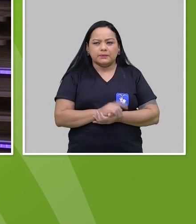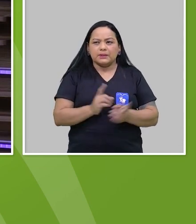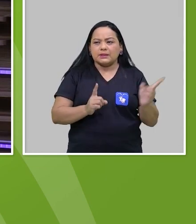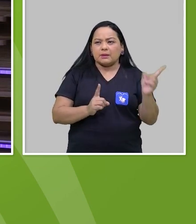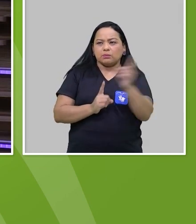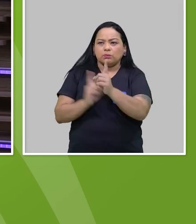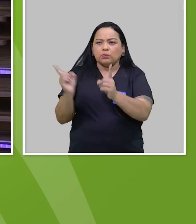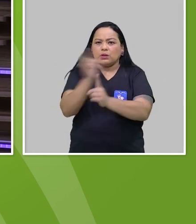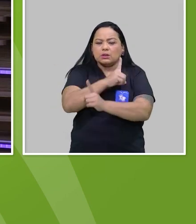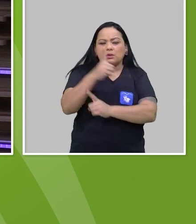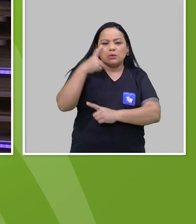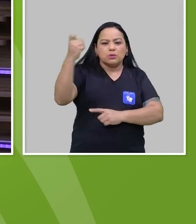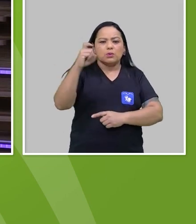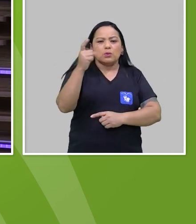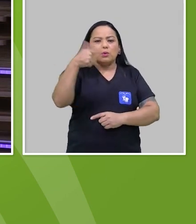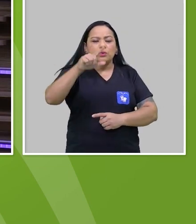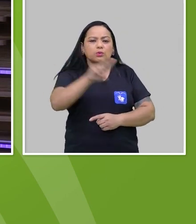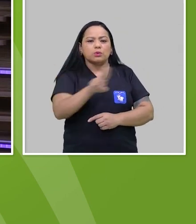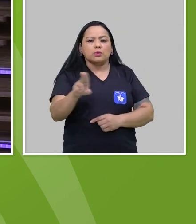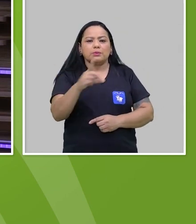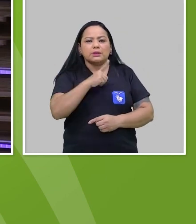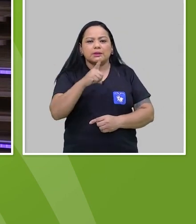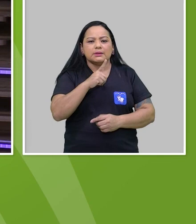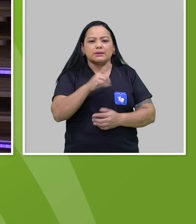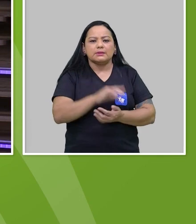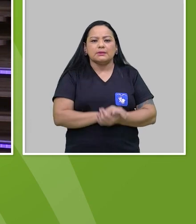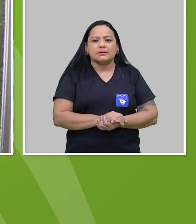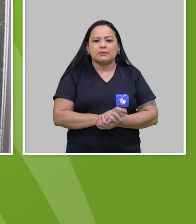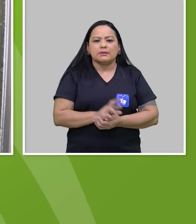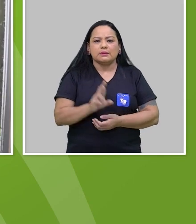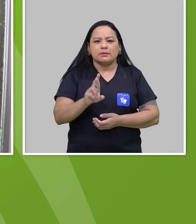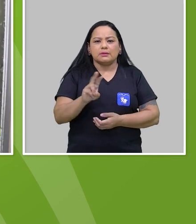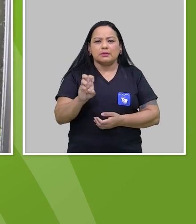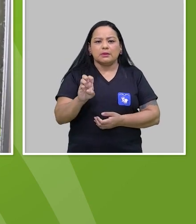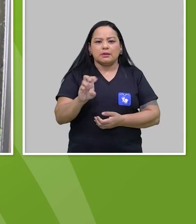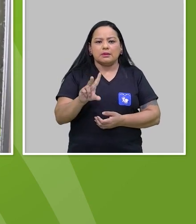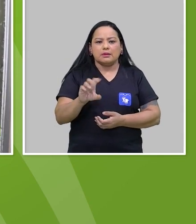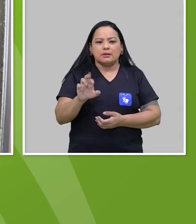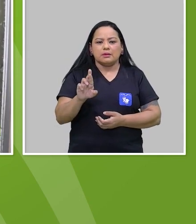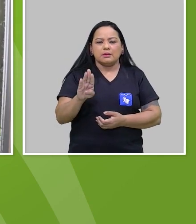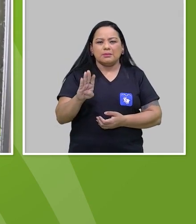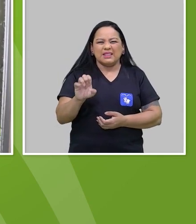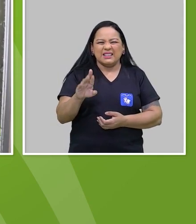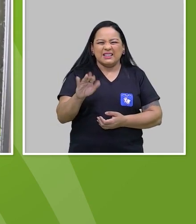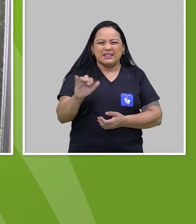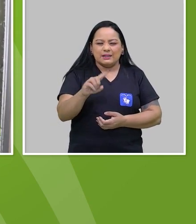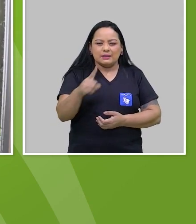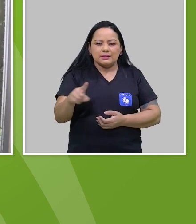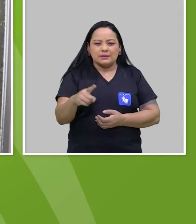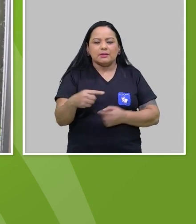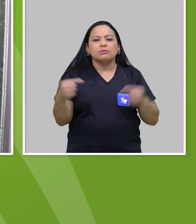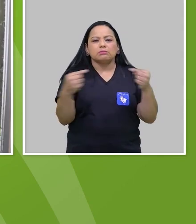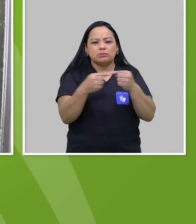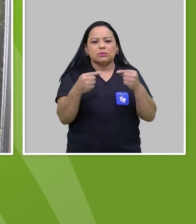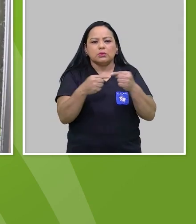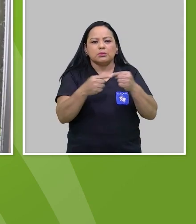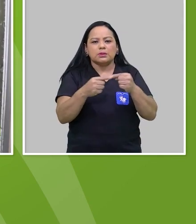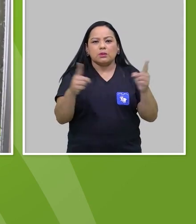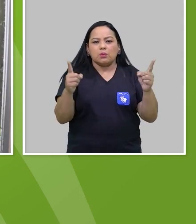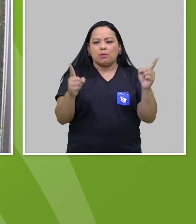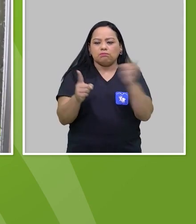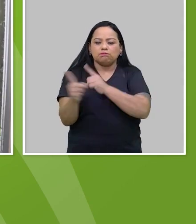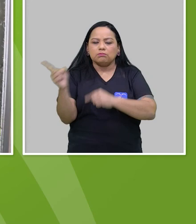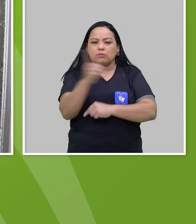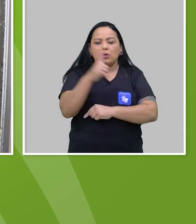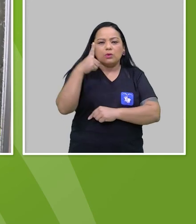reflexão, a gente pode ter um outro fenômeno chamado de reverberação. Tem a ver com a reflexão do som, tá?